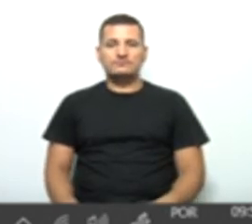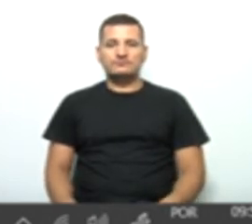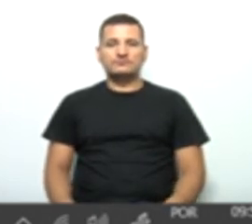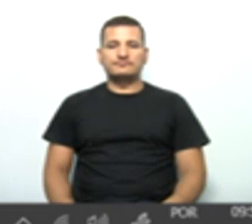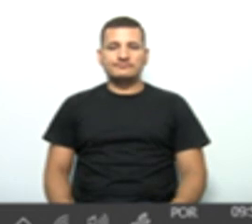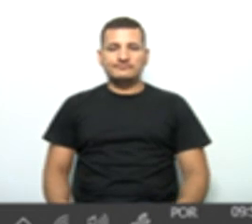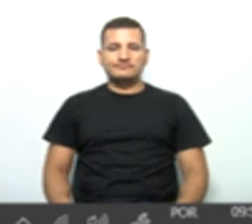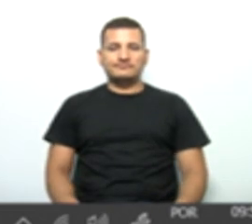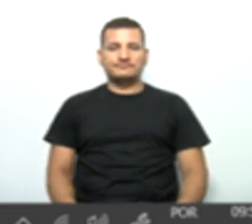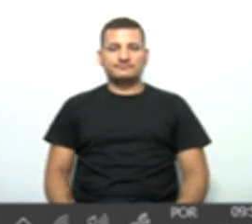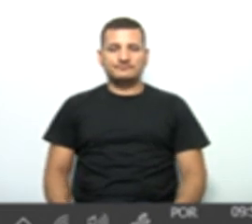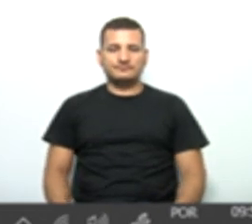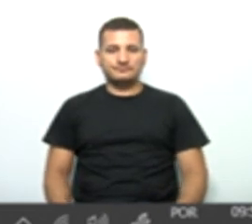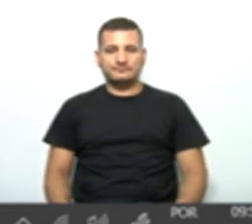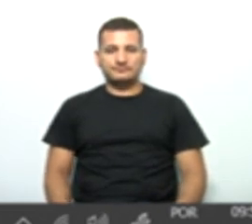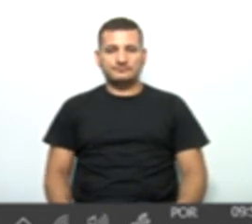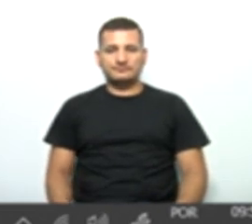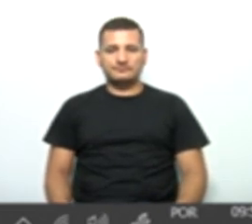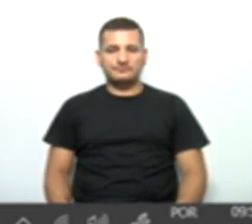10,